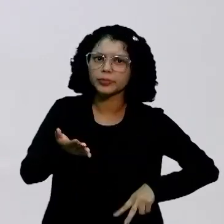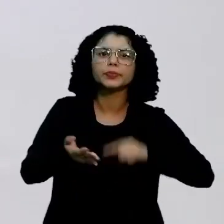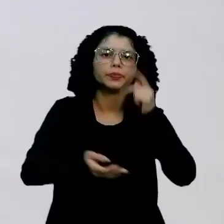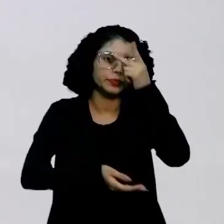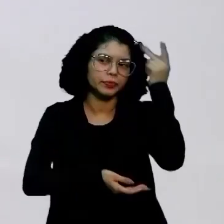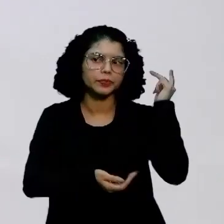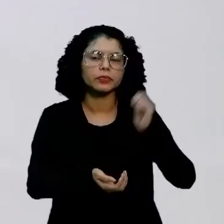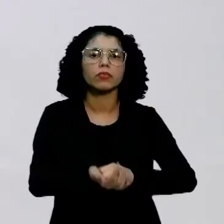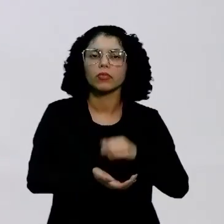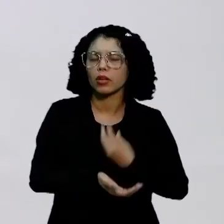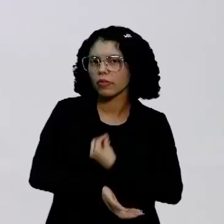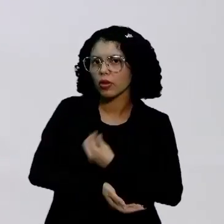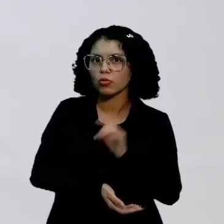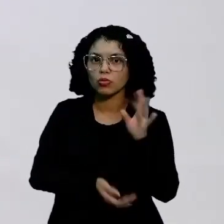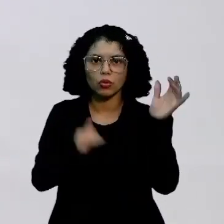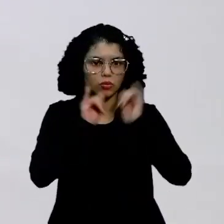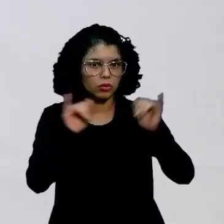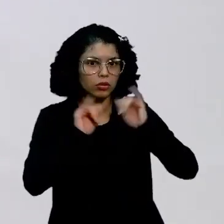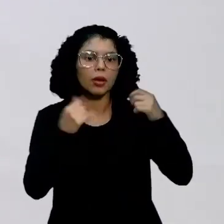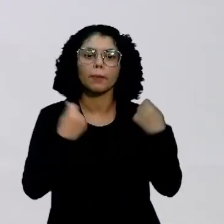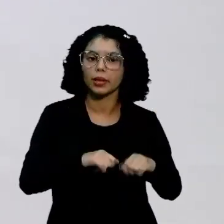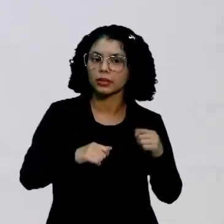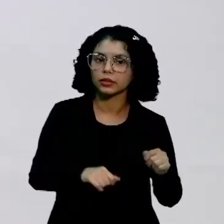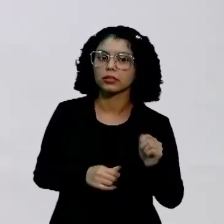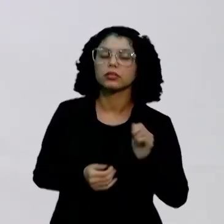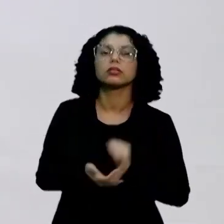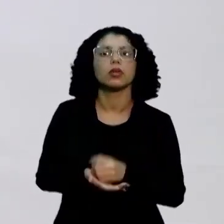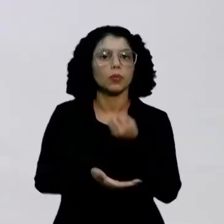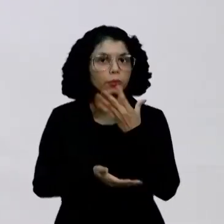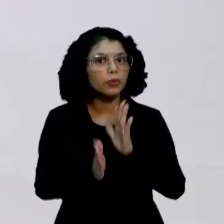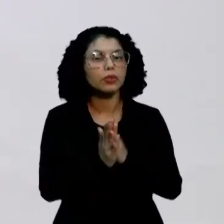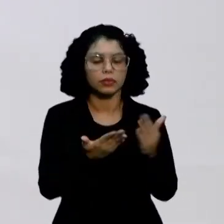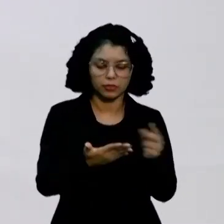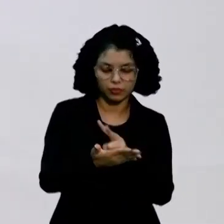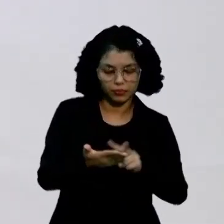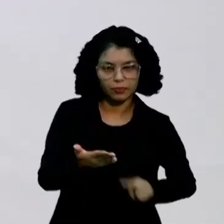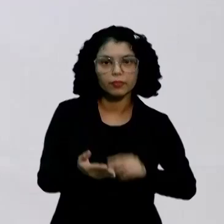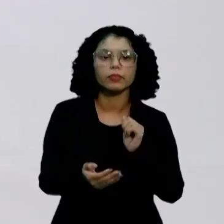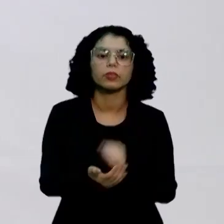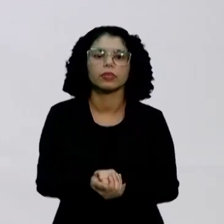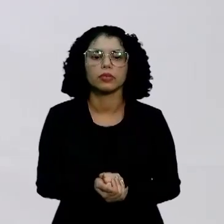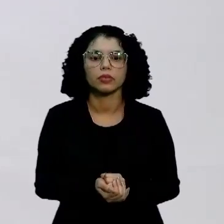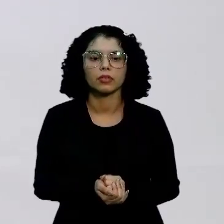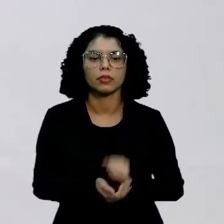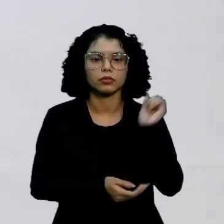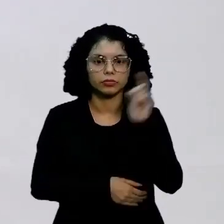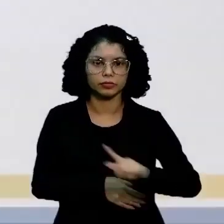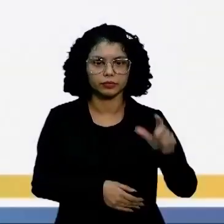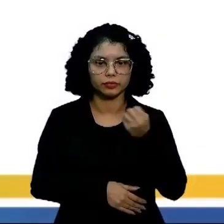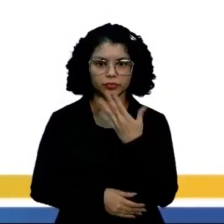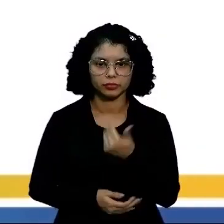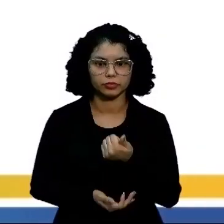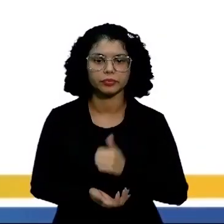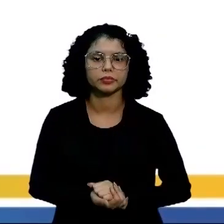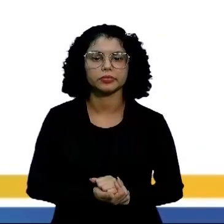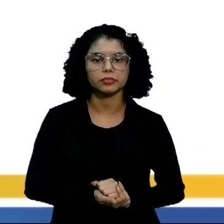dá para a gente viver só de notícia, é importante degustar de um bom livro, de uma boa produção literária, tá bom?